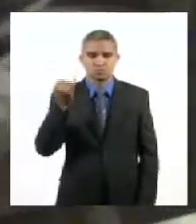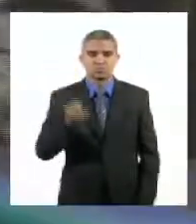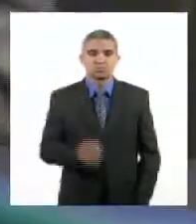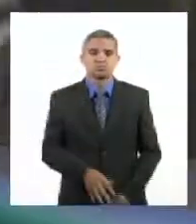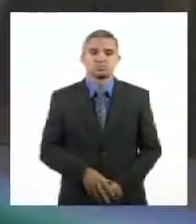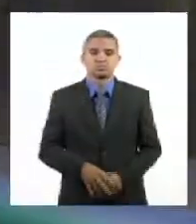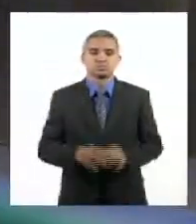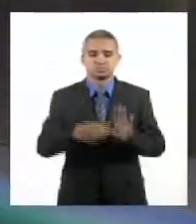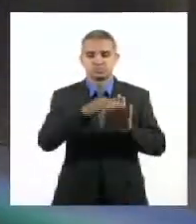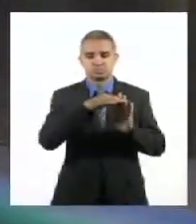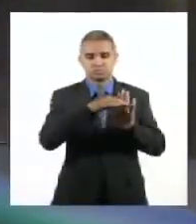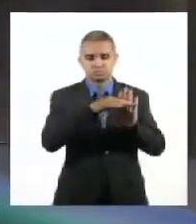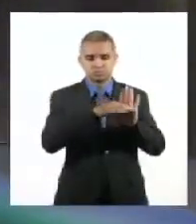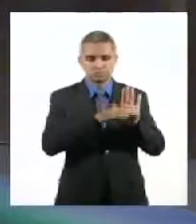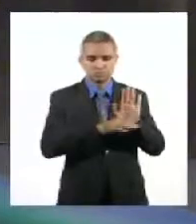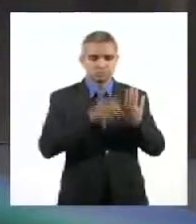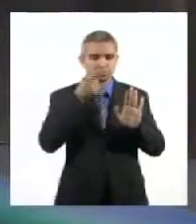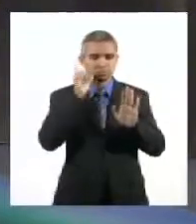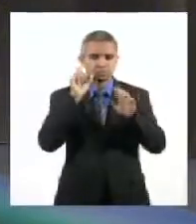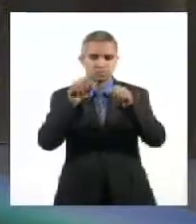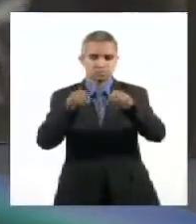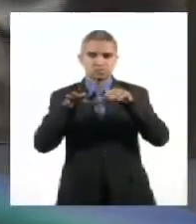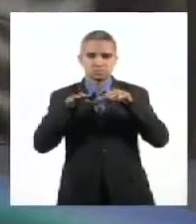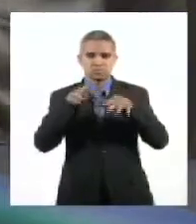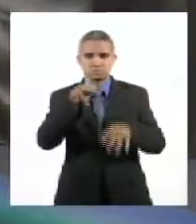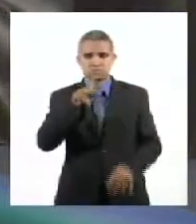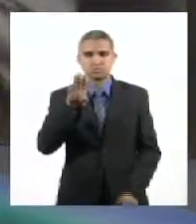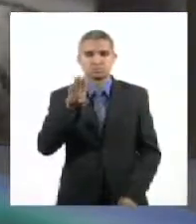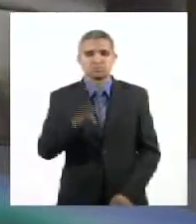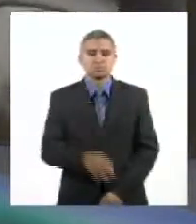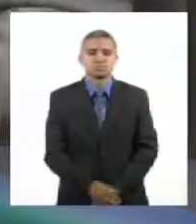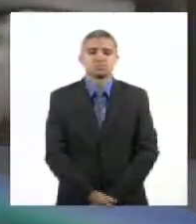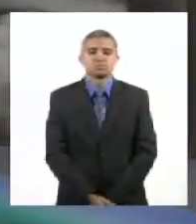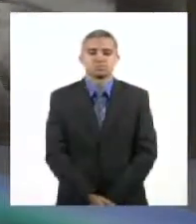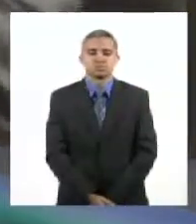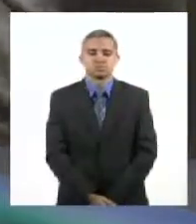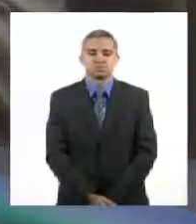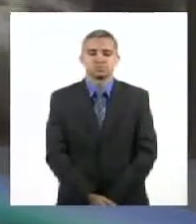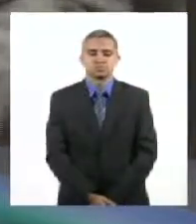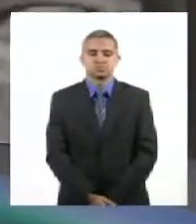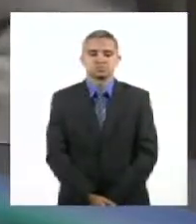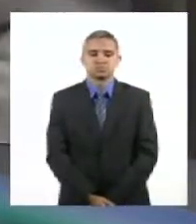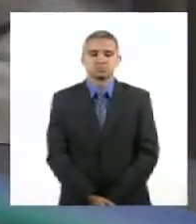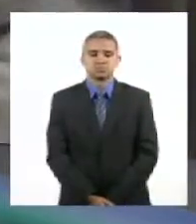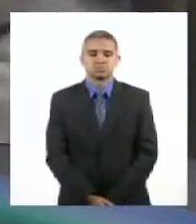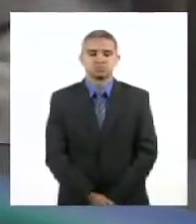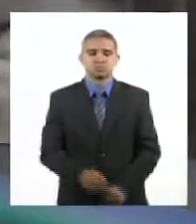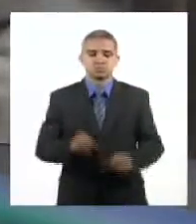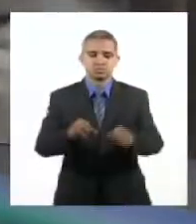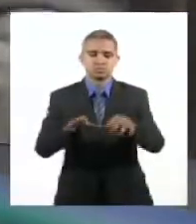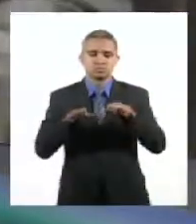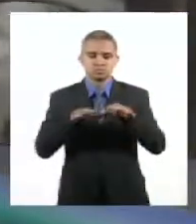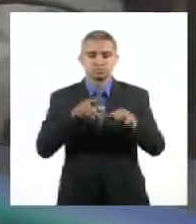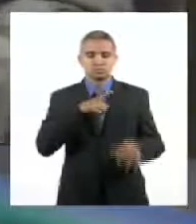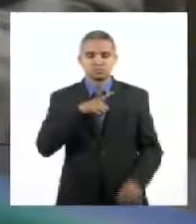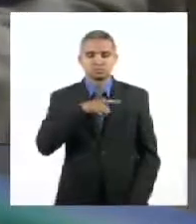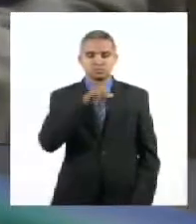encaminhados na audiência pública de ontem. E a audiência, que teve em torno de 800 pessoas,